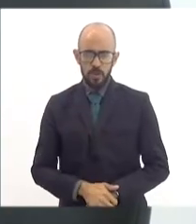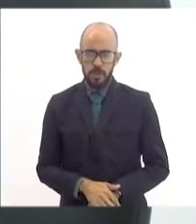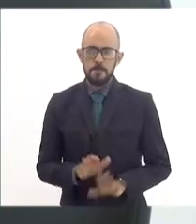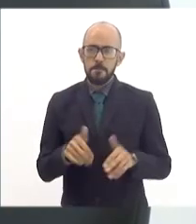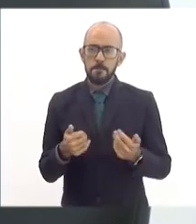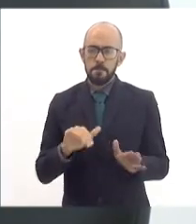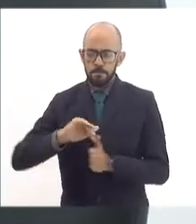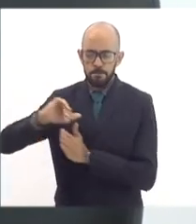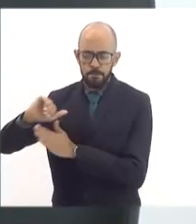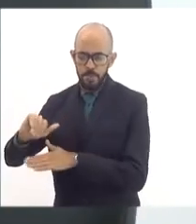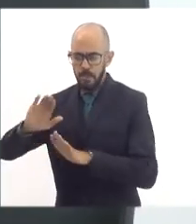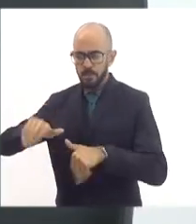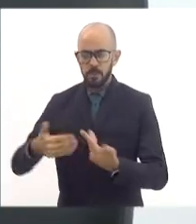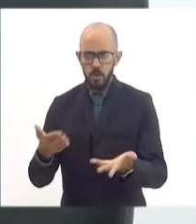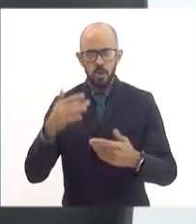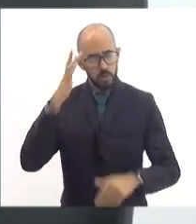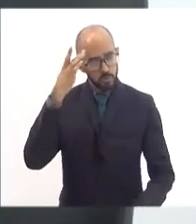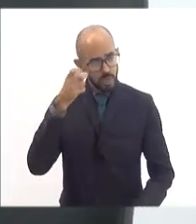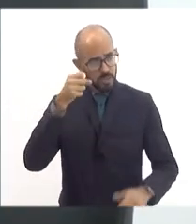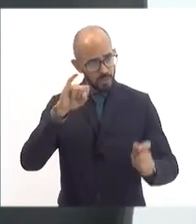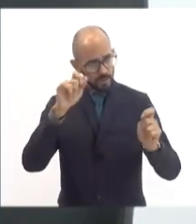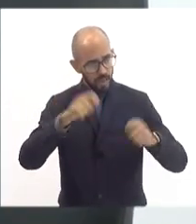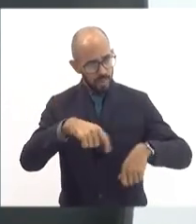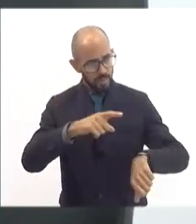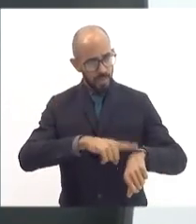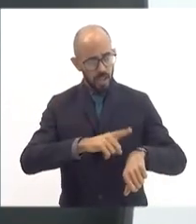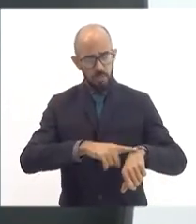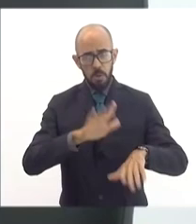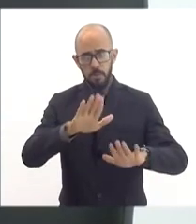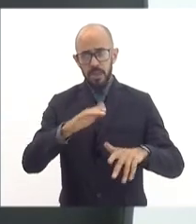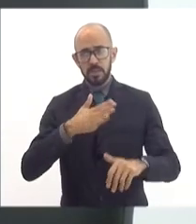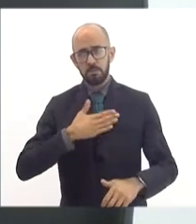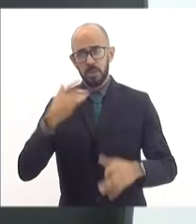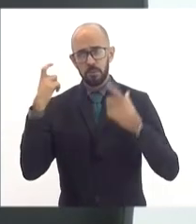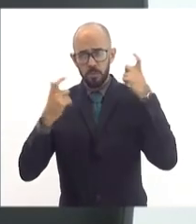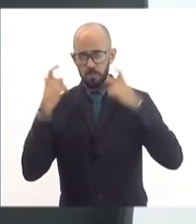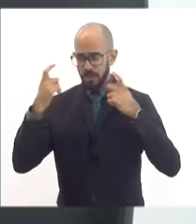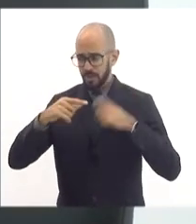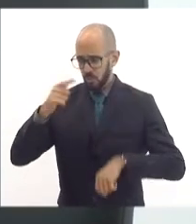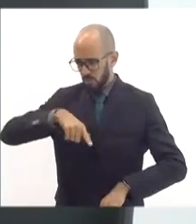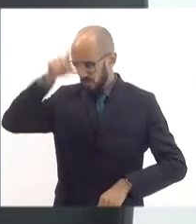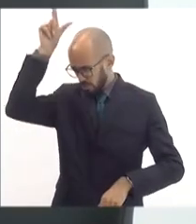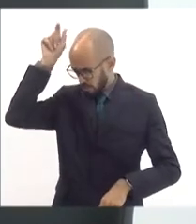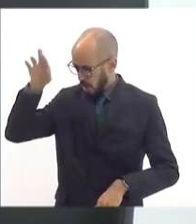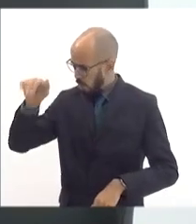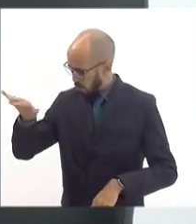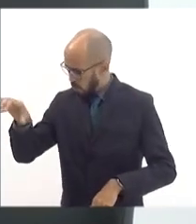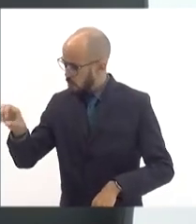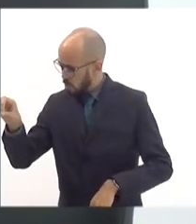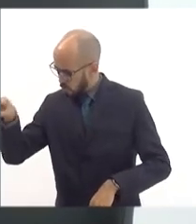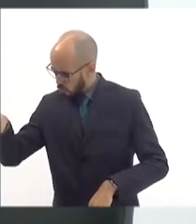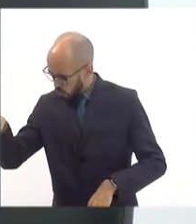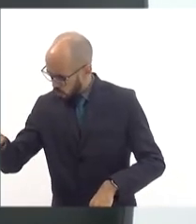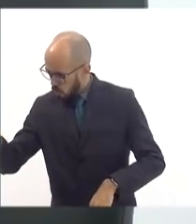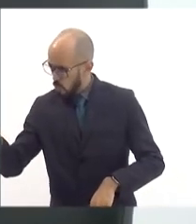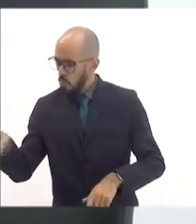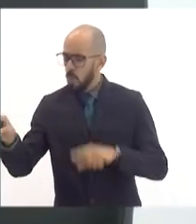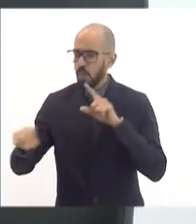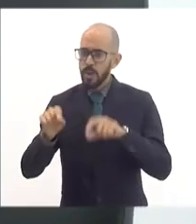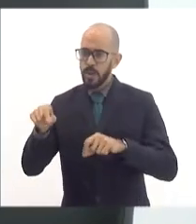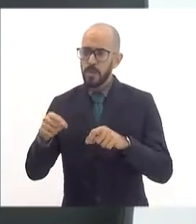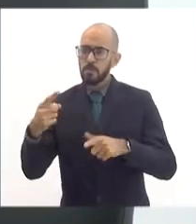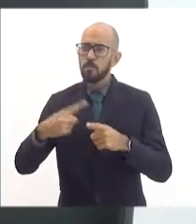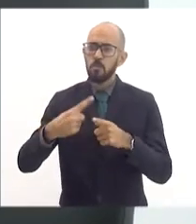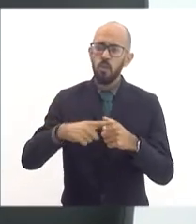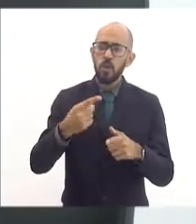sei se ainda está tá em tempo, mas uma preocupação que eu tenho, deputado Luiz Paulo, deputado Bruno, é por que, que